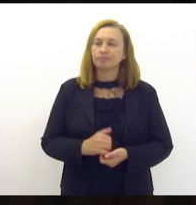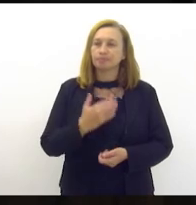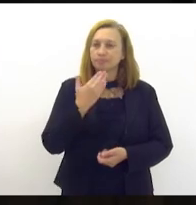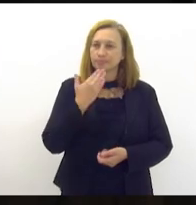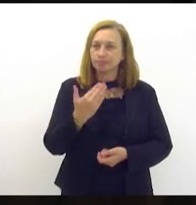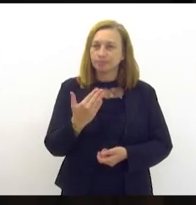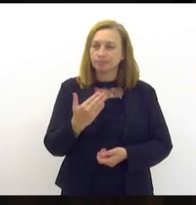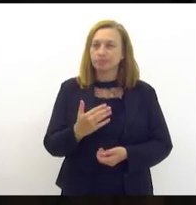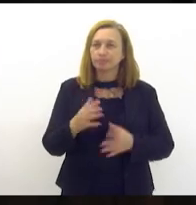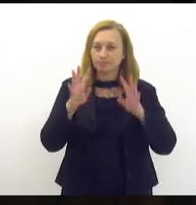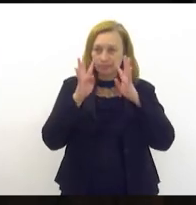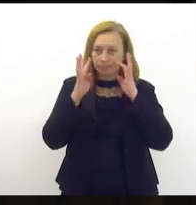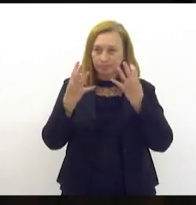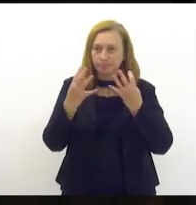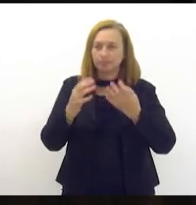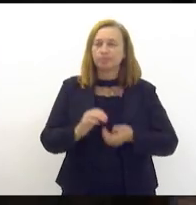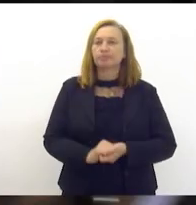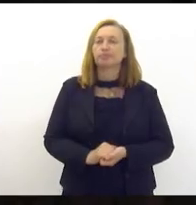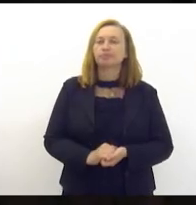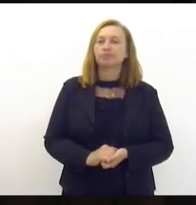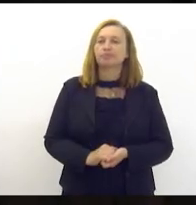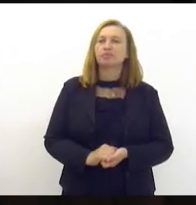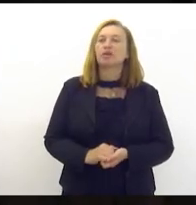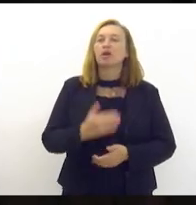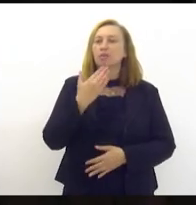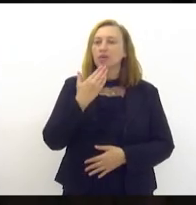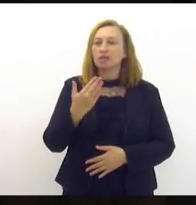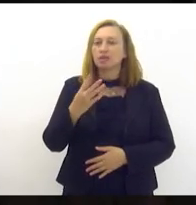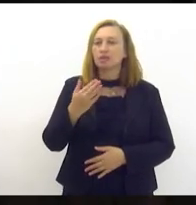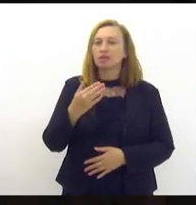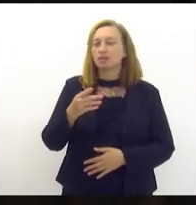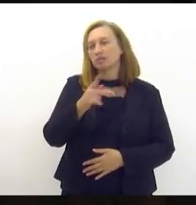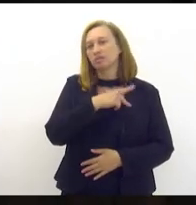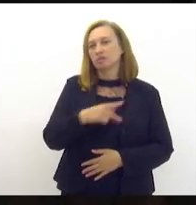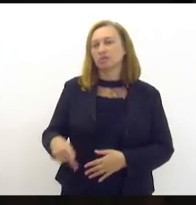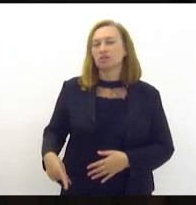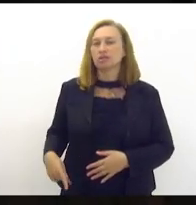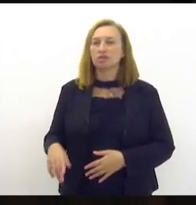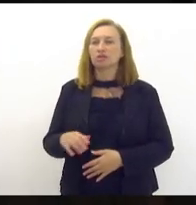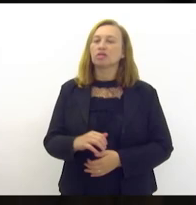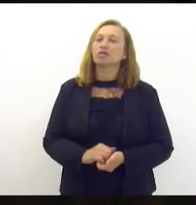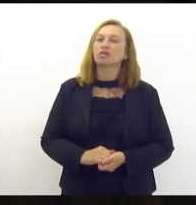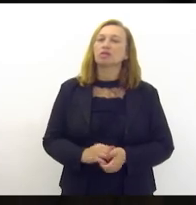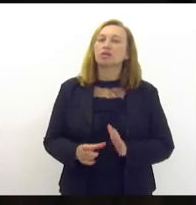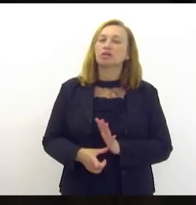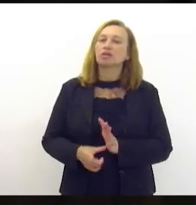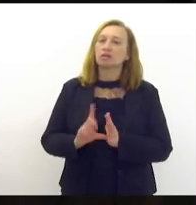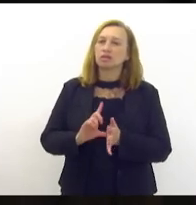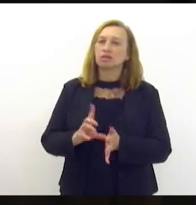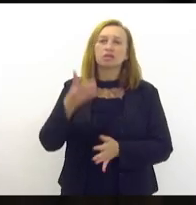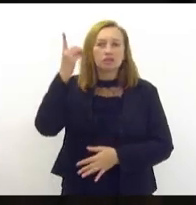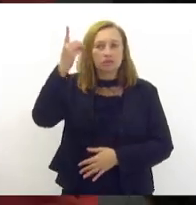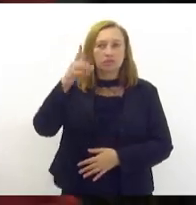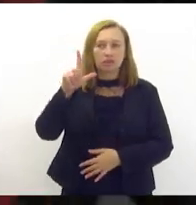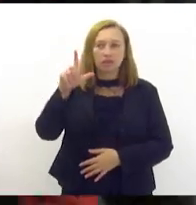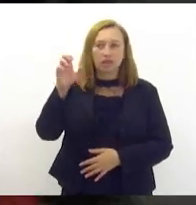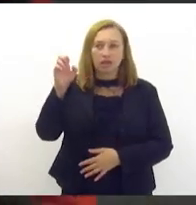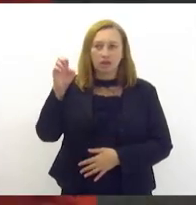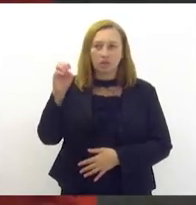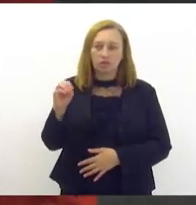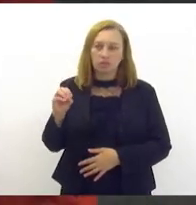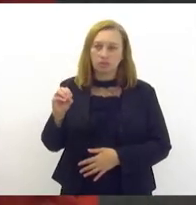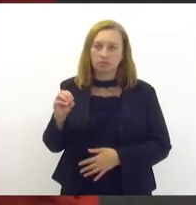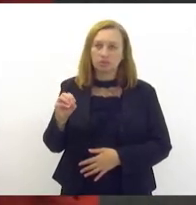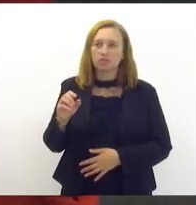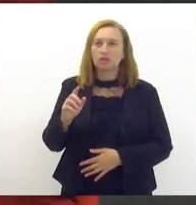solicita de quem são... Presidente, fazer uma solicitação, Vossa Excelência, se puder, antes de... Deputado Léo Vieira. Se